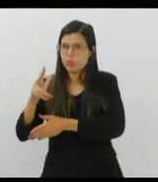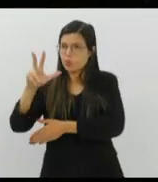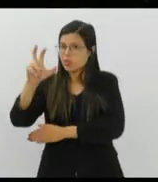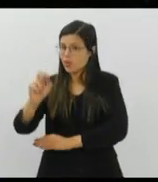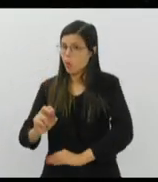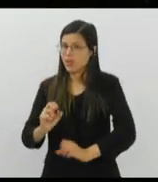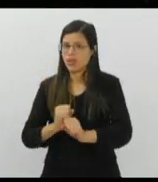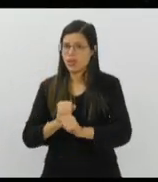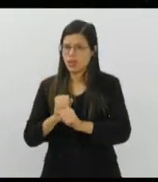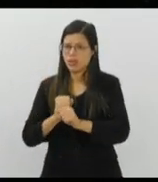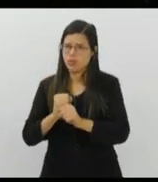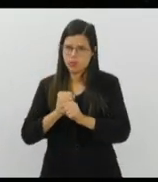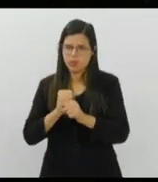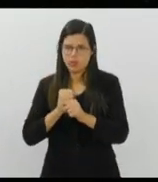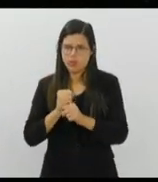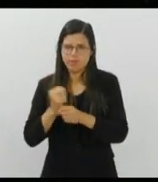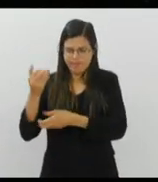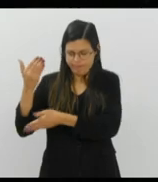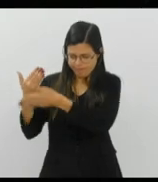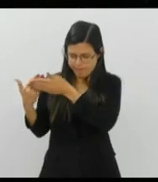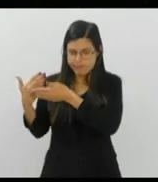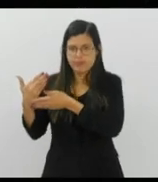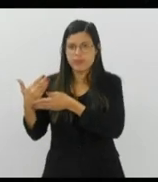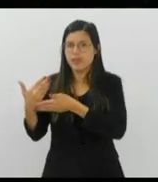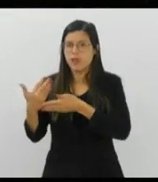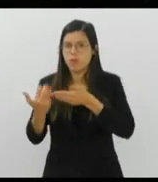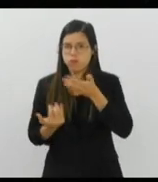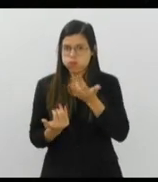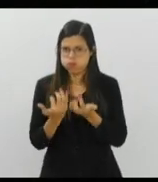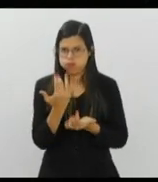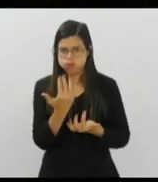50 anos. E as queimadas